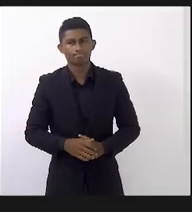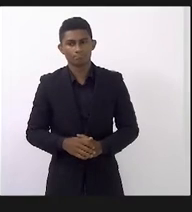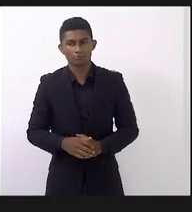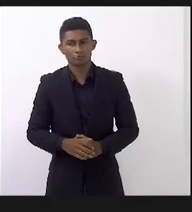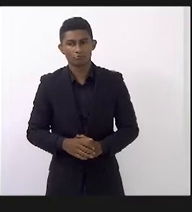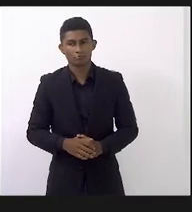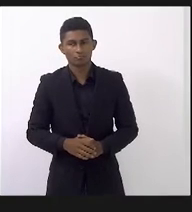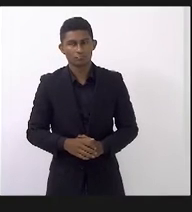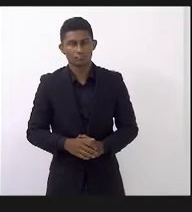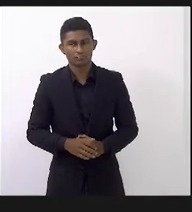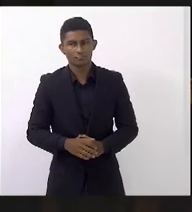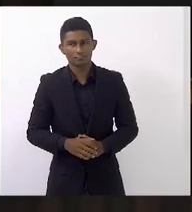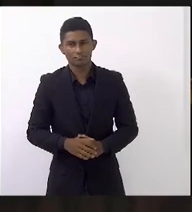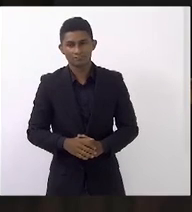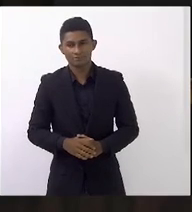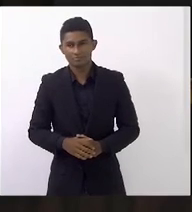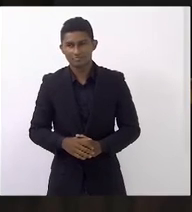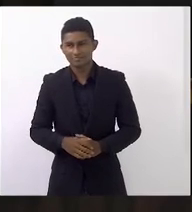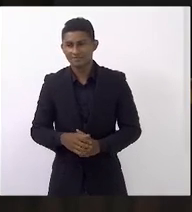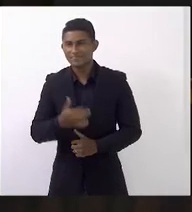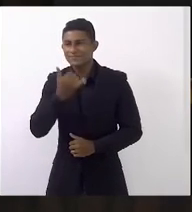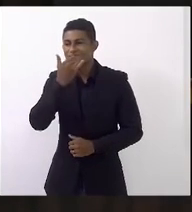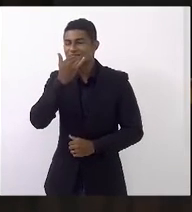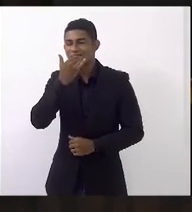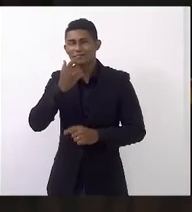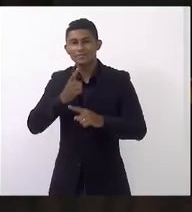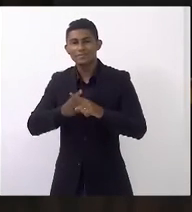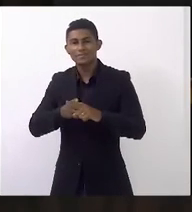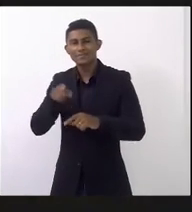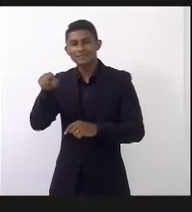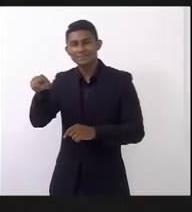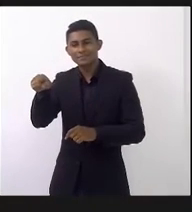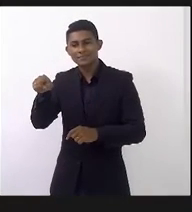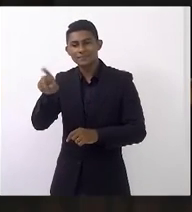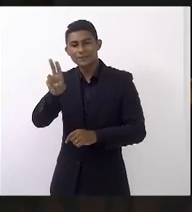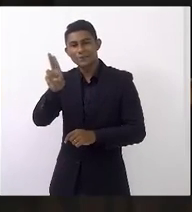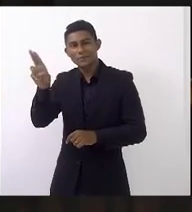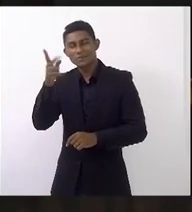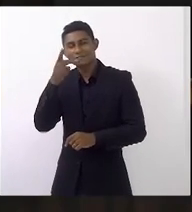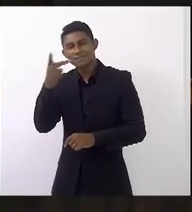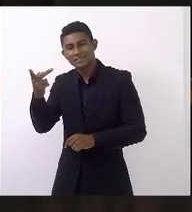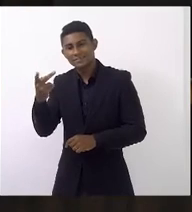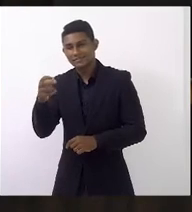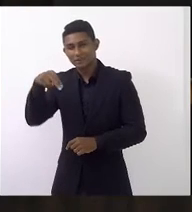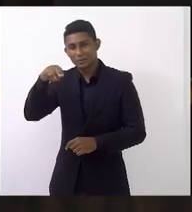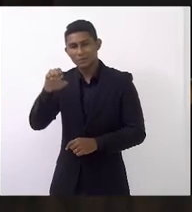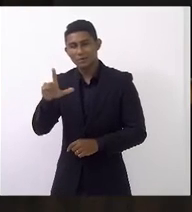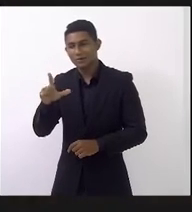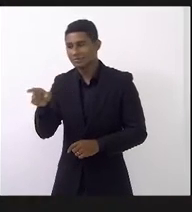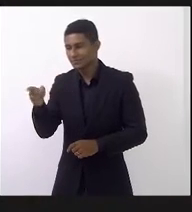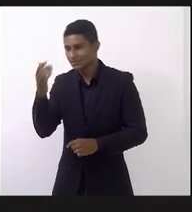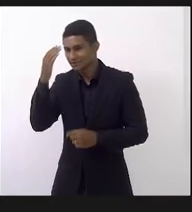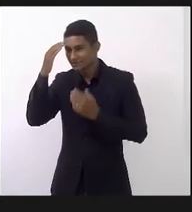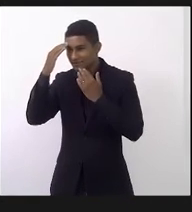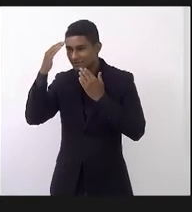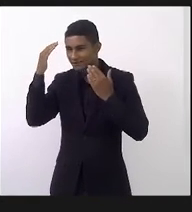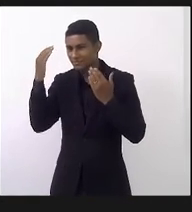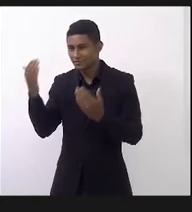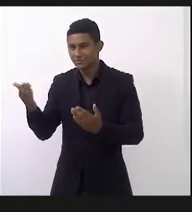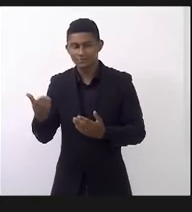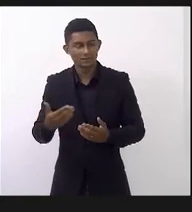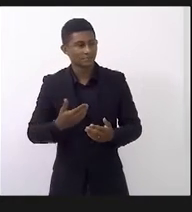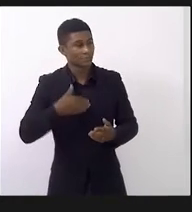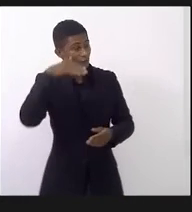Não, Noel deu. Ah, desculpa, Célia, é porque eu chamei. Desculpa. Desculpa. Deputado Noel de Carvalho, obrigado, viu? Meu voto é favorável. Noel